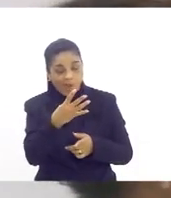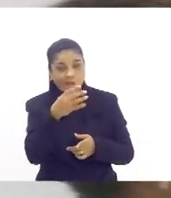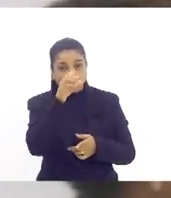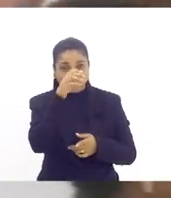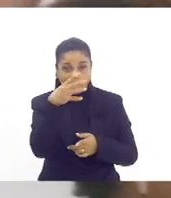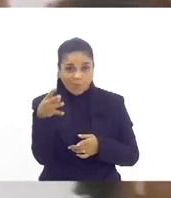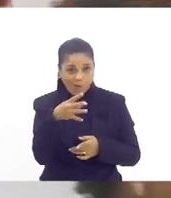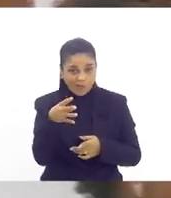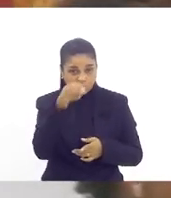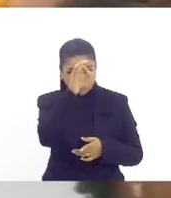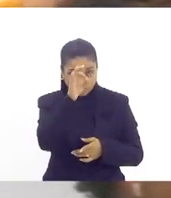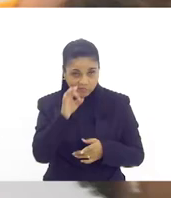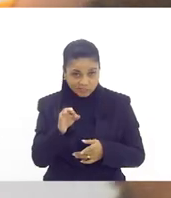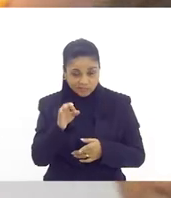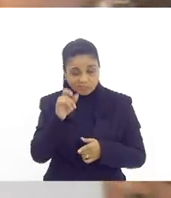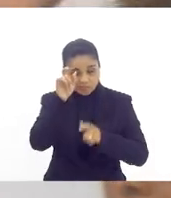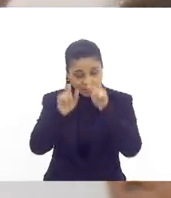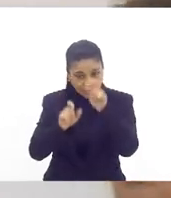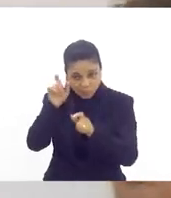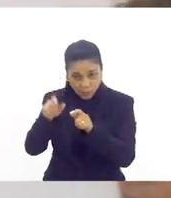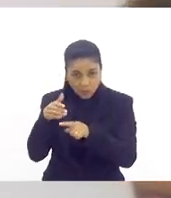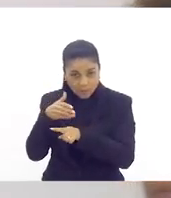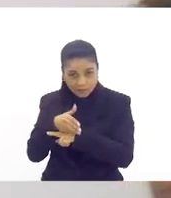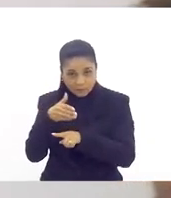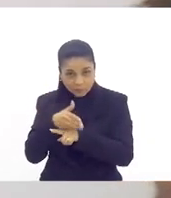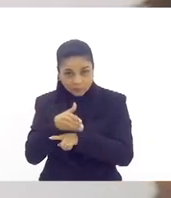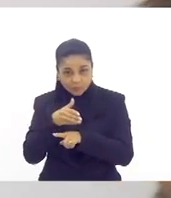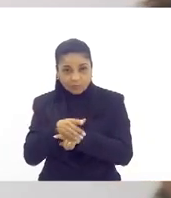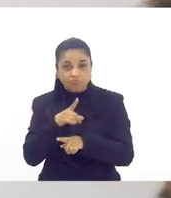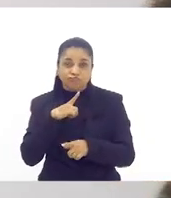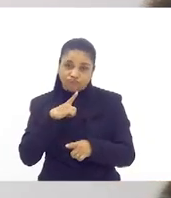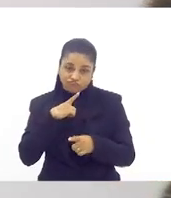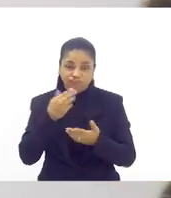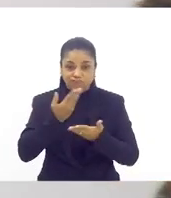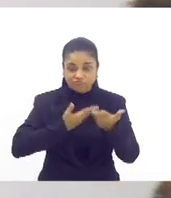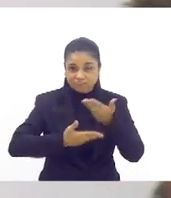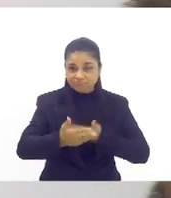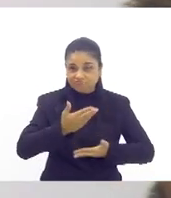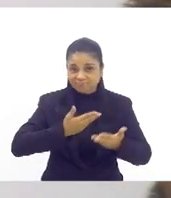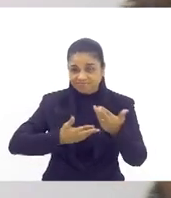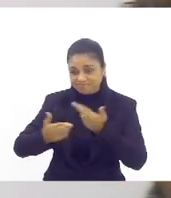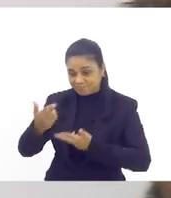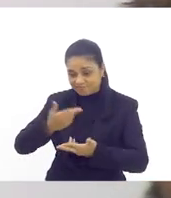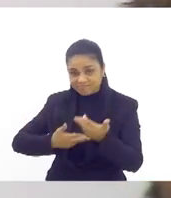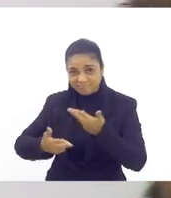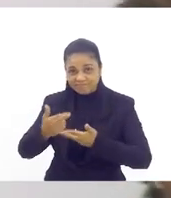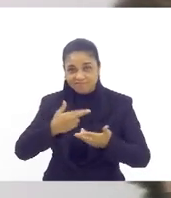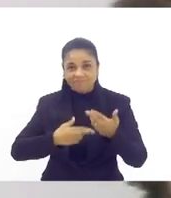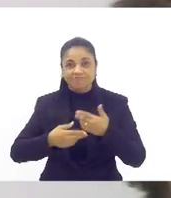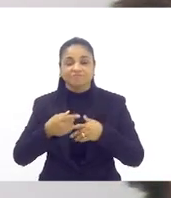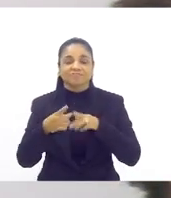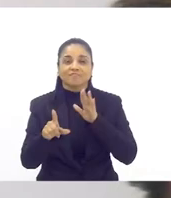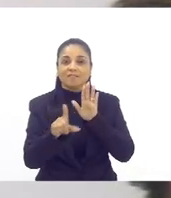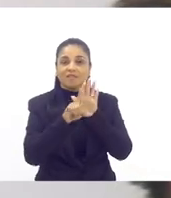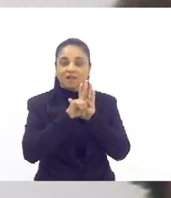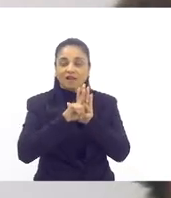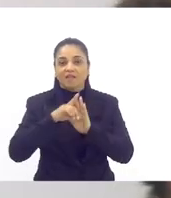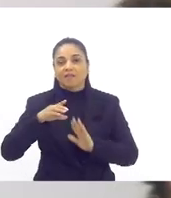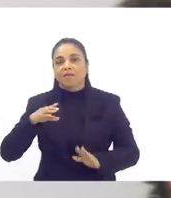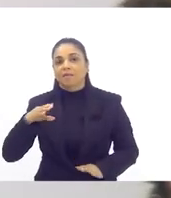dessas pessoas que participaram mantiveram uma relação com a lei de blank então